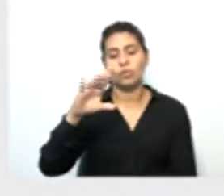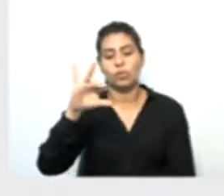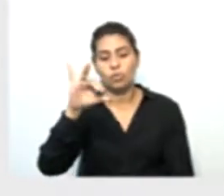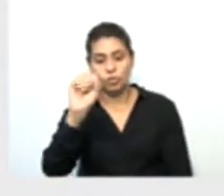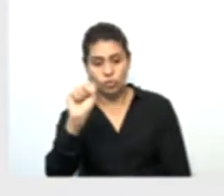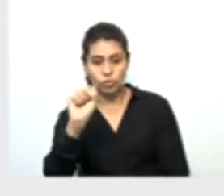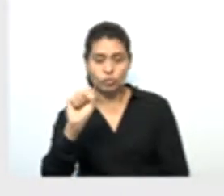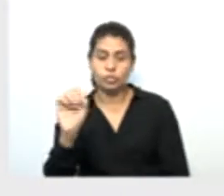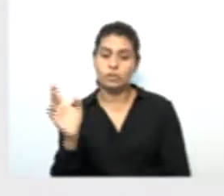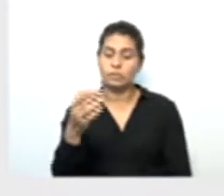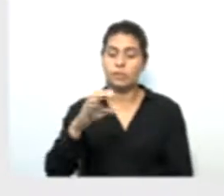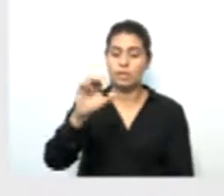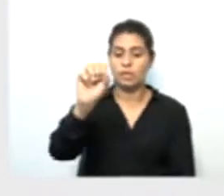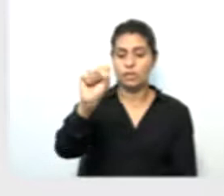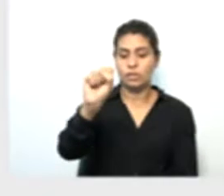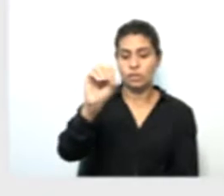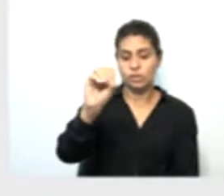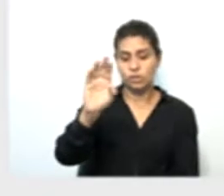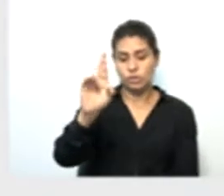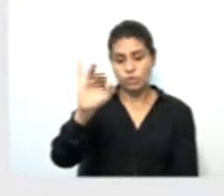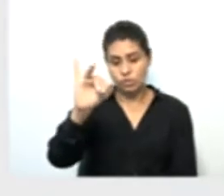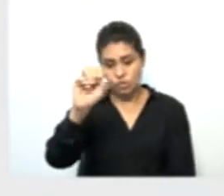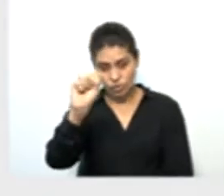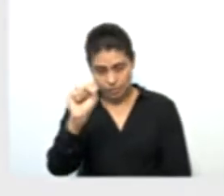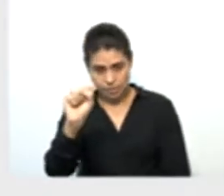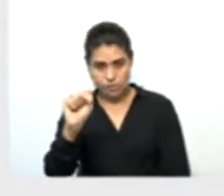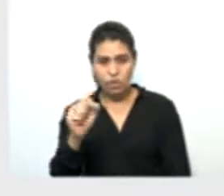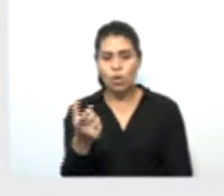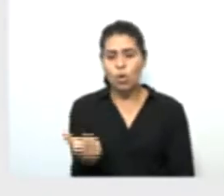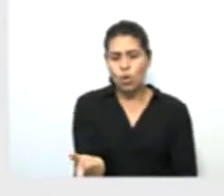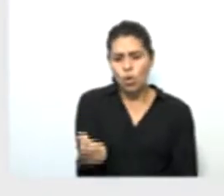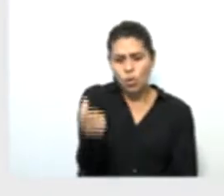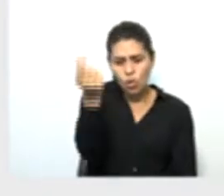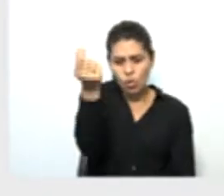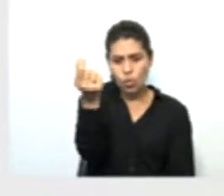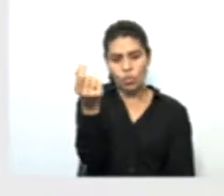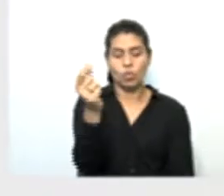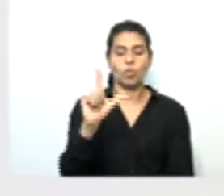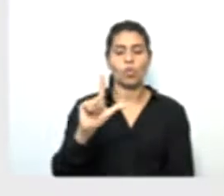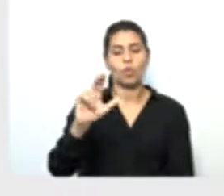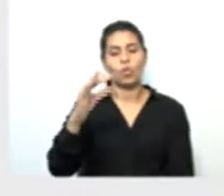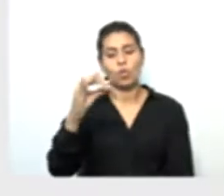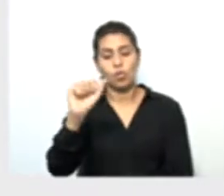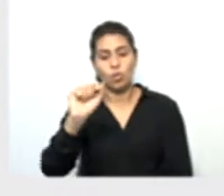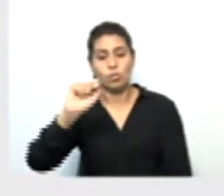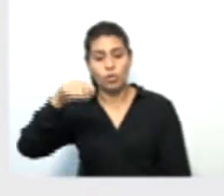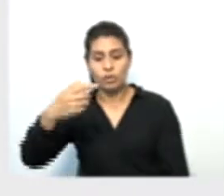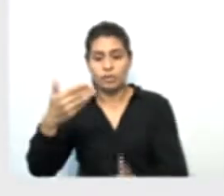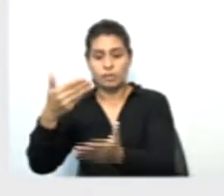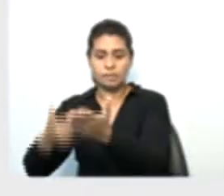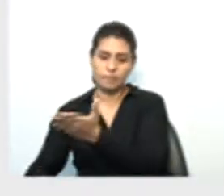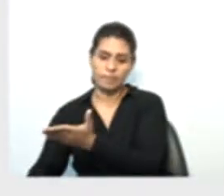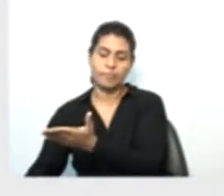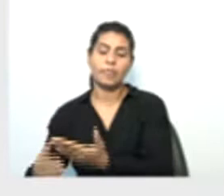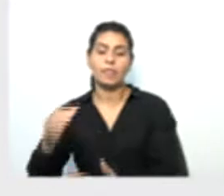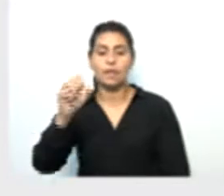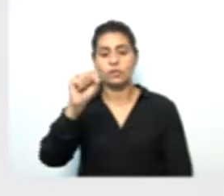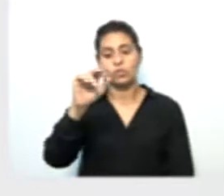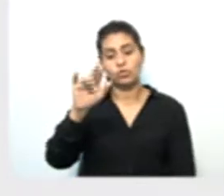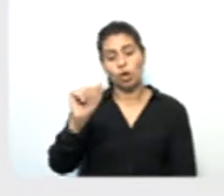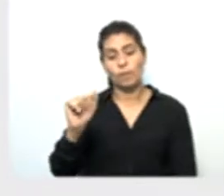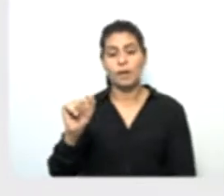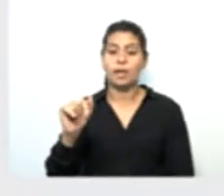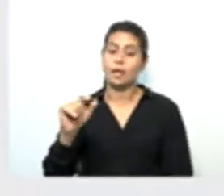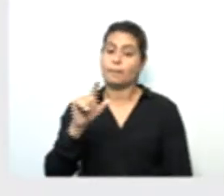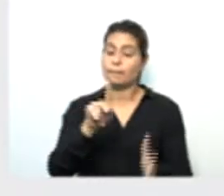sobras. Normalmente a palavra lucro é usada em empresas comuns e a palavra sobras é utilizada em